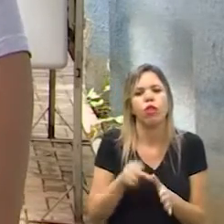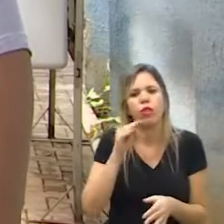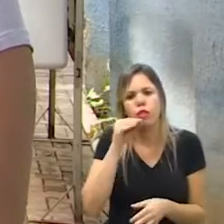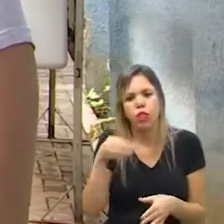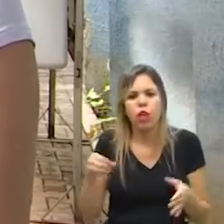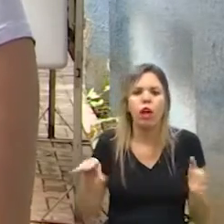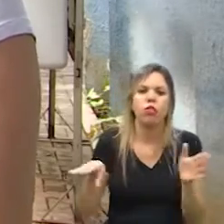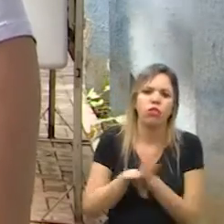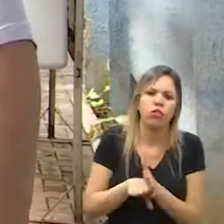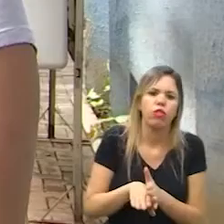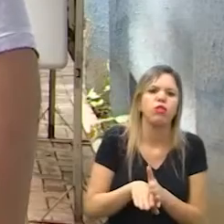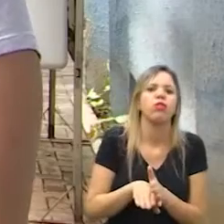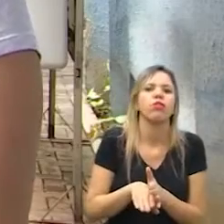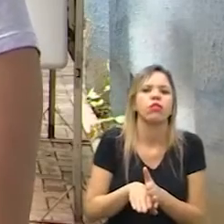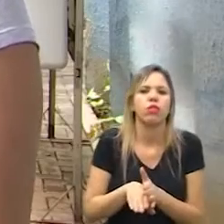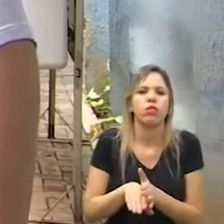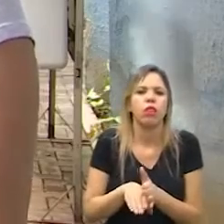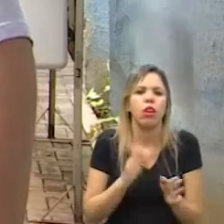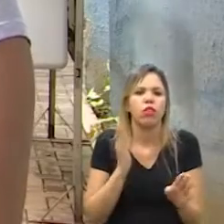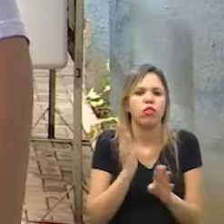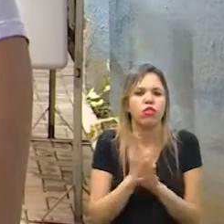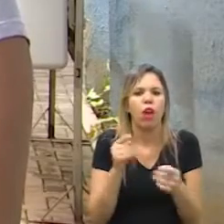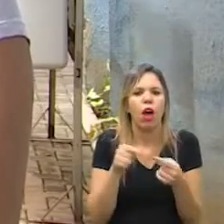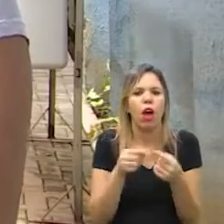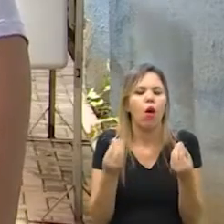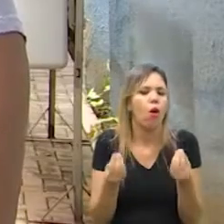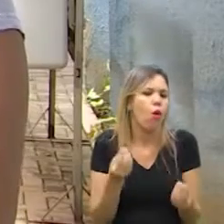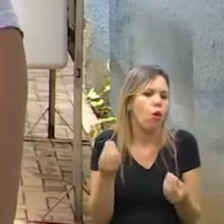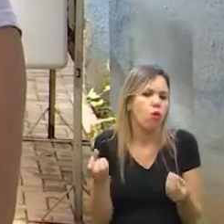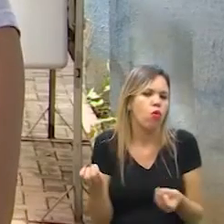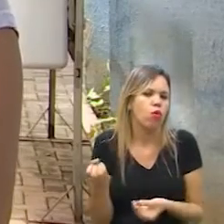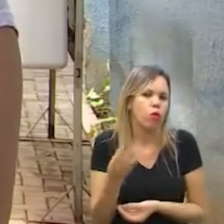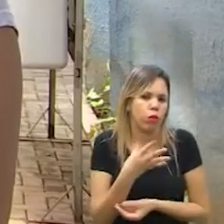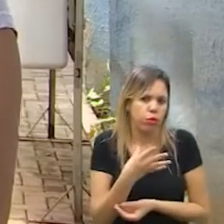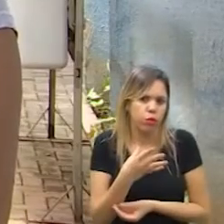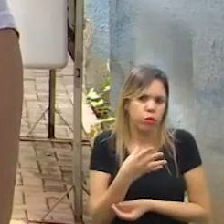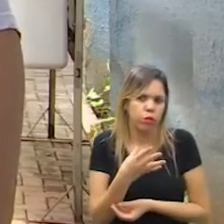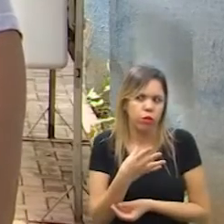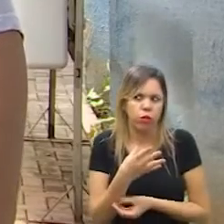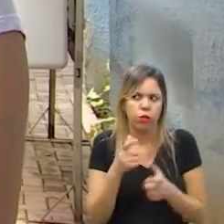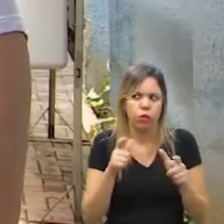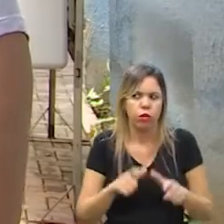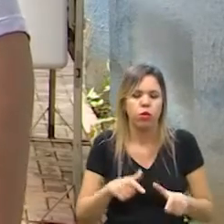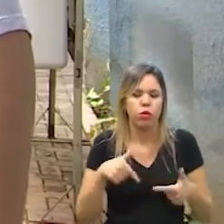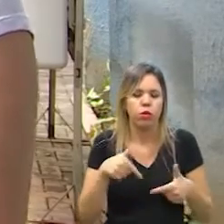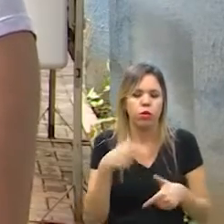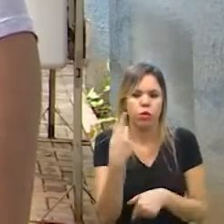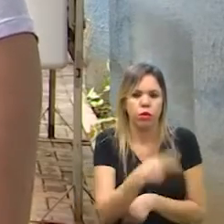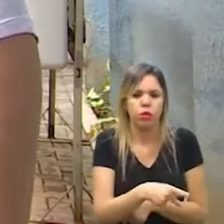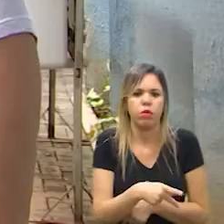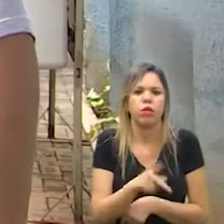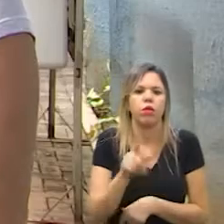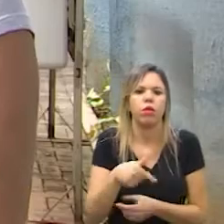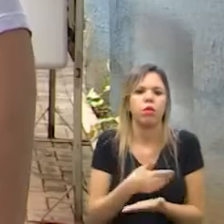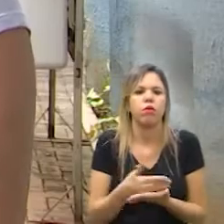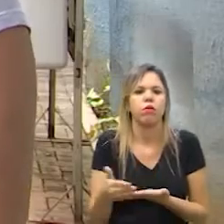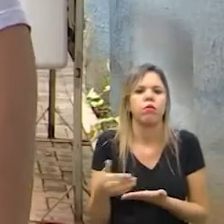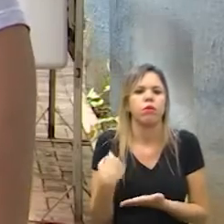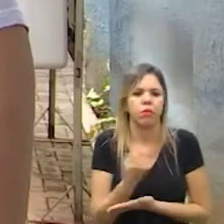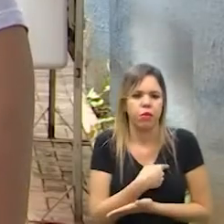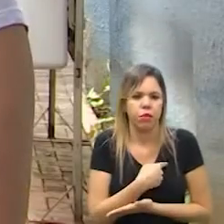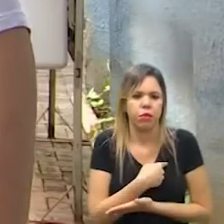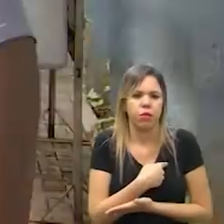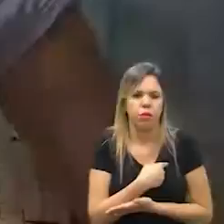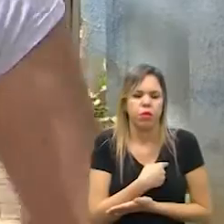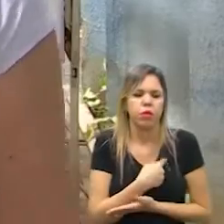agentes políticos que estavam chegando, esses servidores que estavam chegando, a se situar nesse novo local